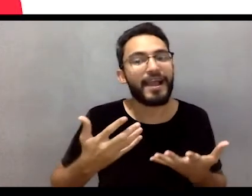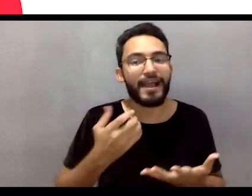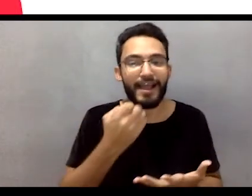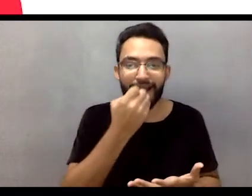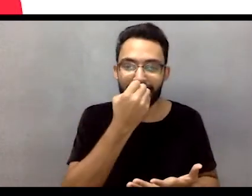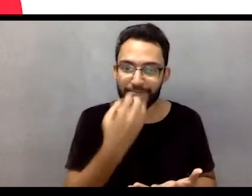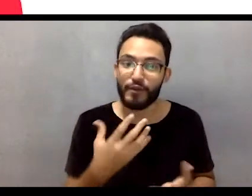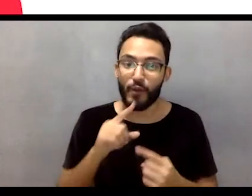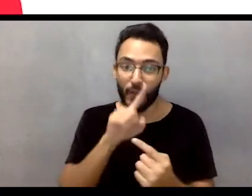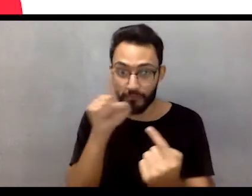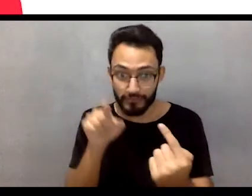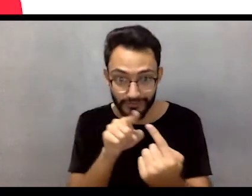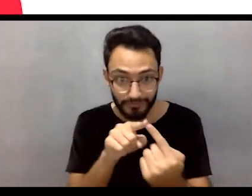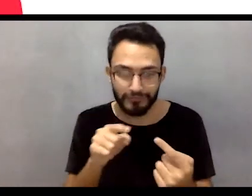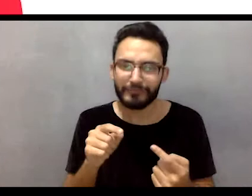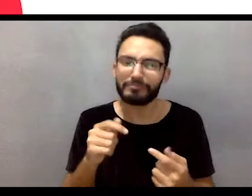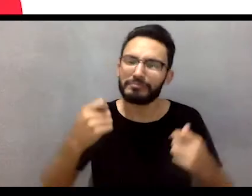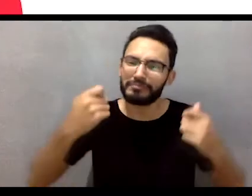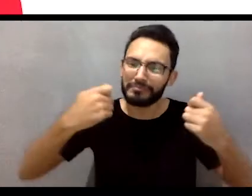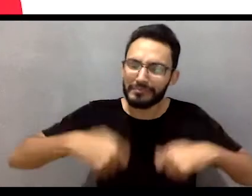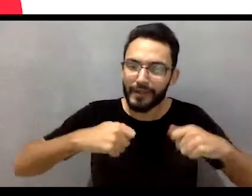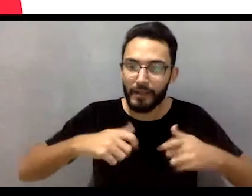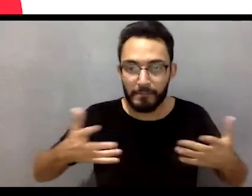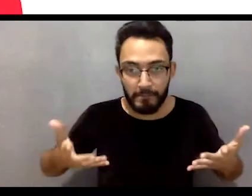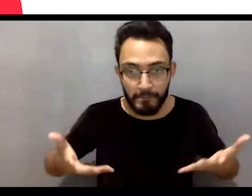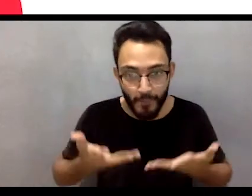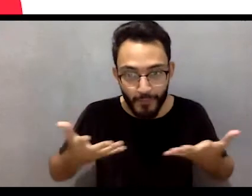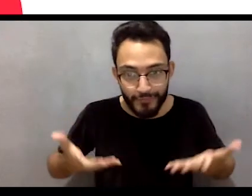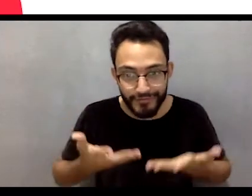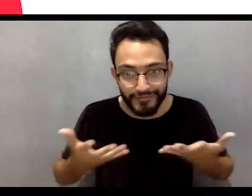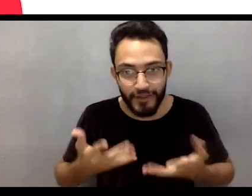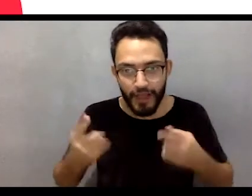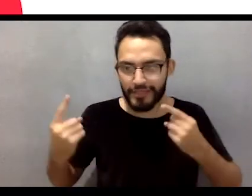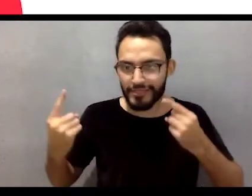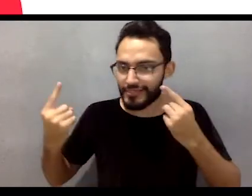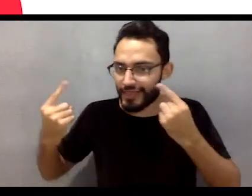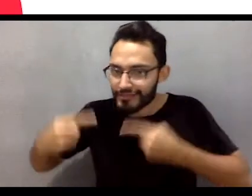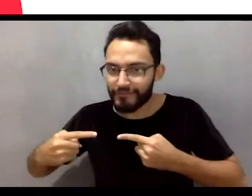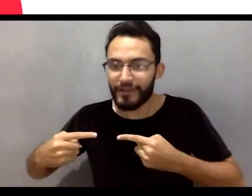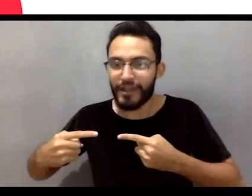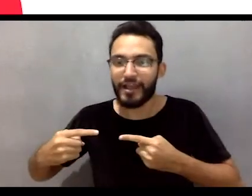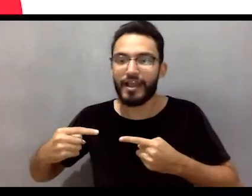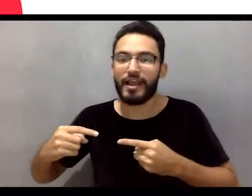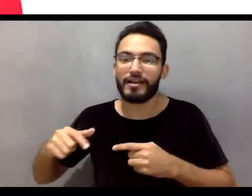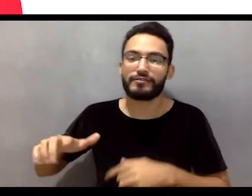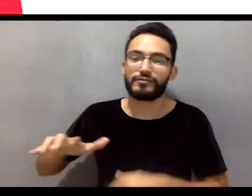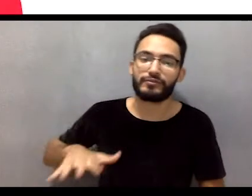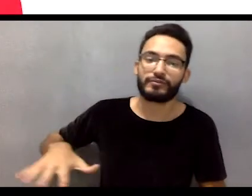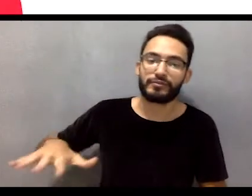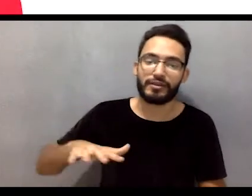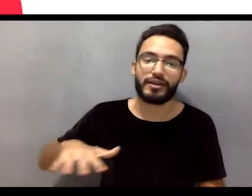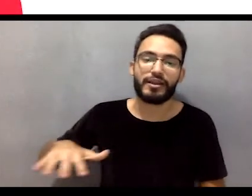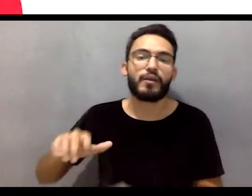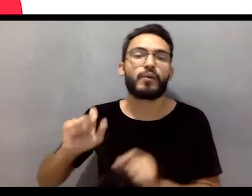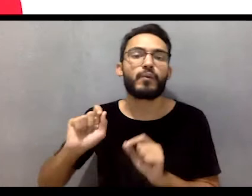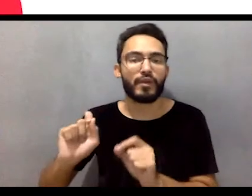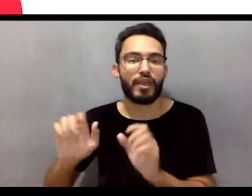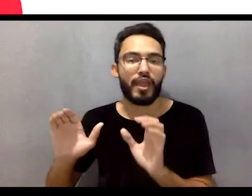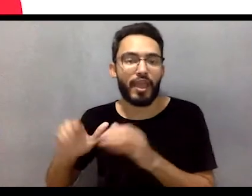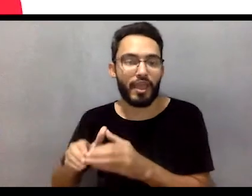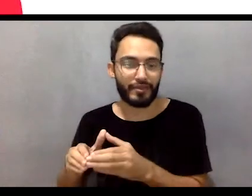O objetivo, ele deve motivar e desafiar a equipe. E